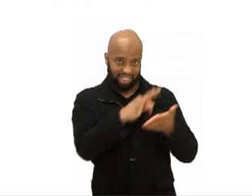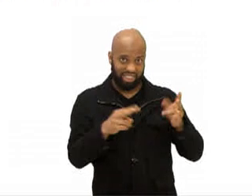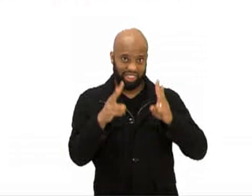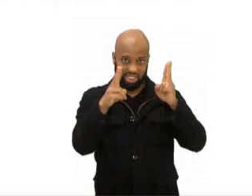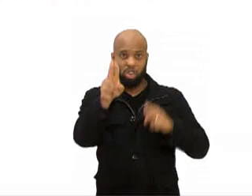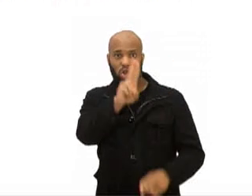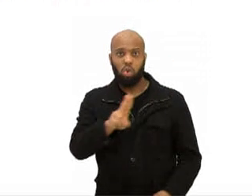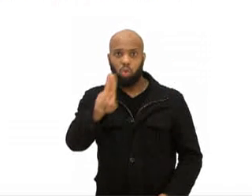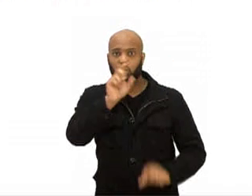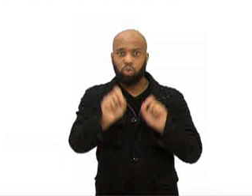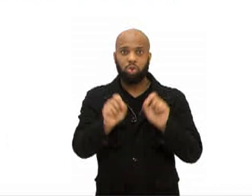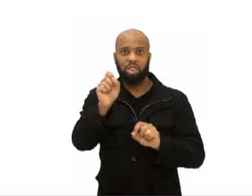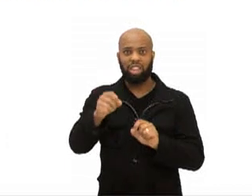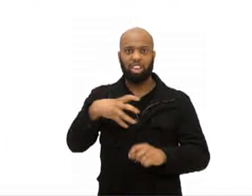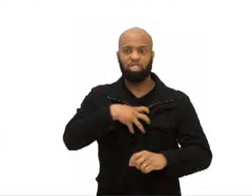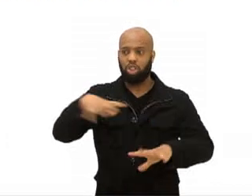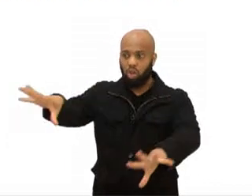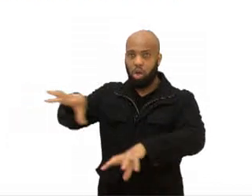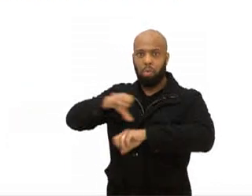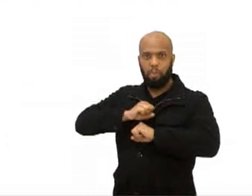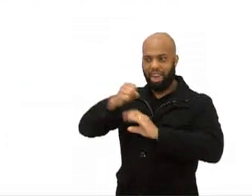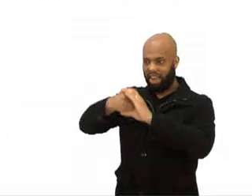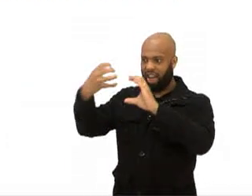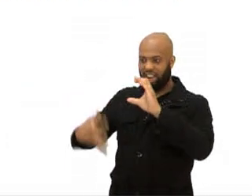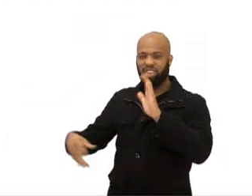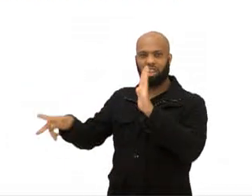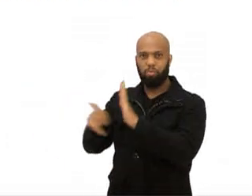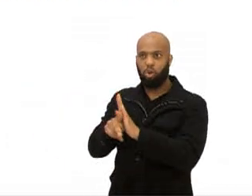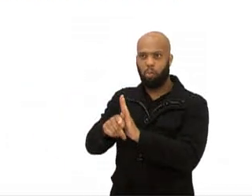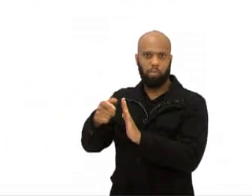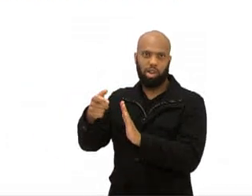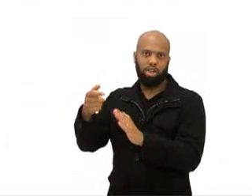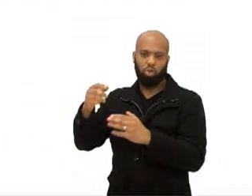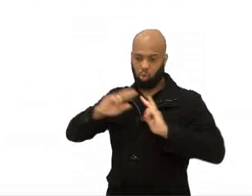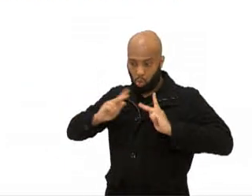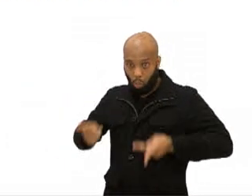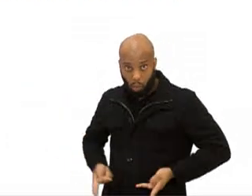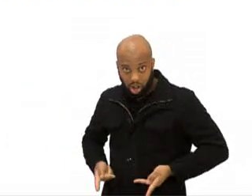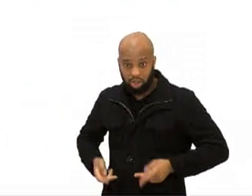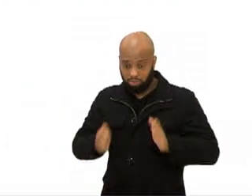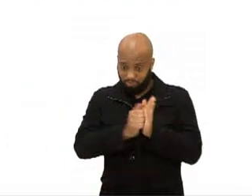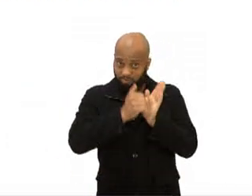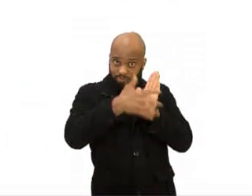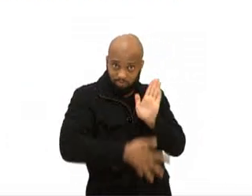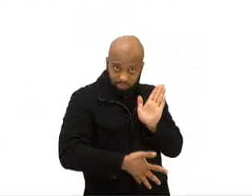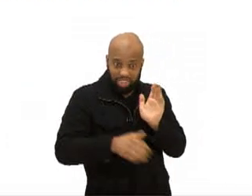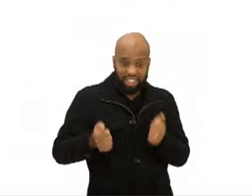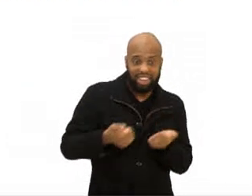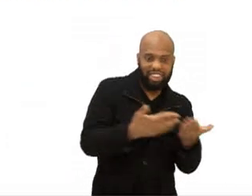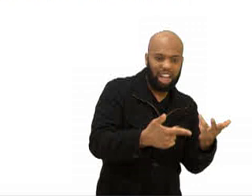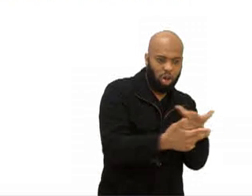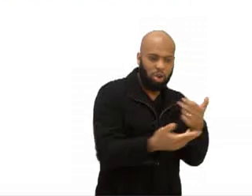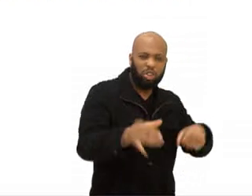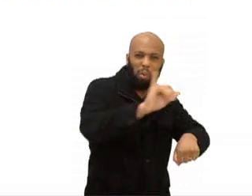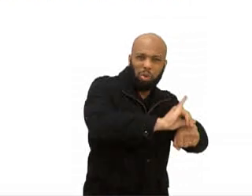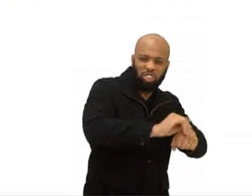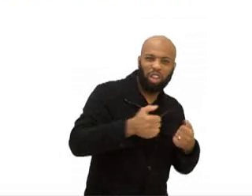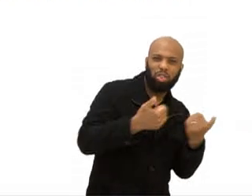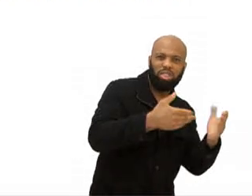faz uso da personificação. O que é personificação? Figura de linguagem que atribui a seres